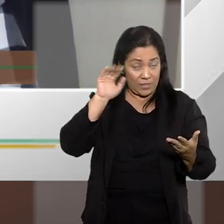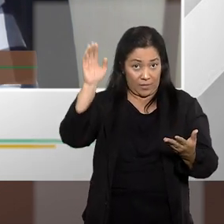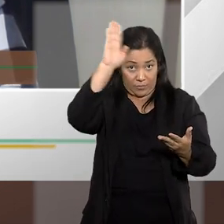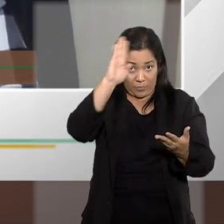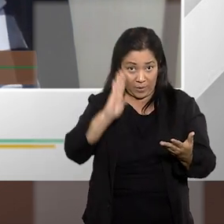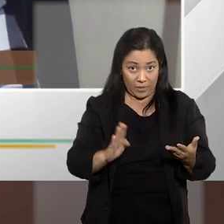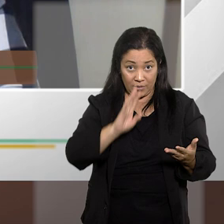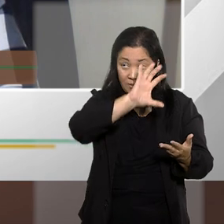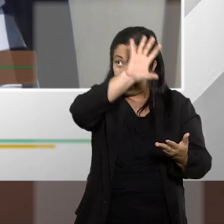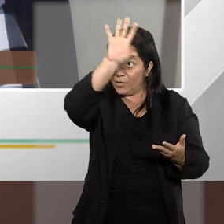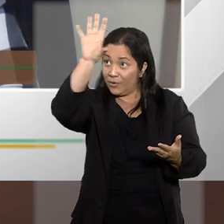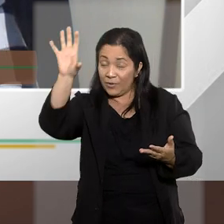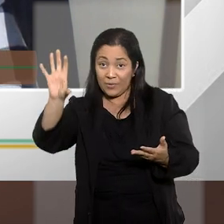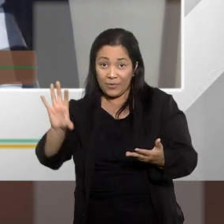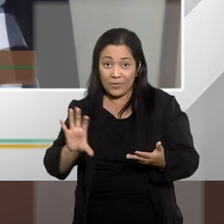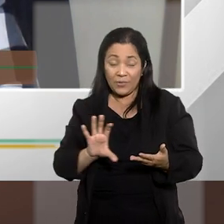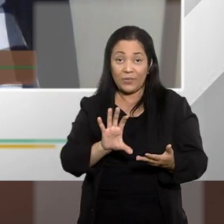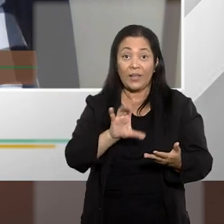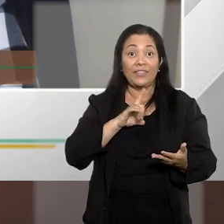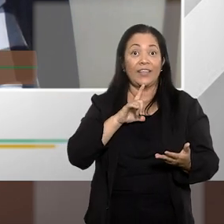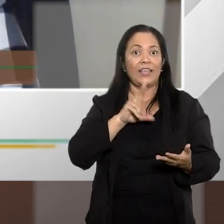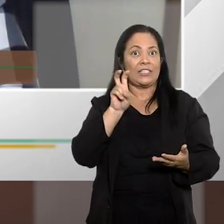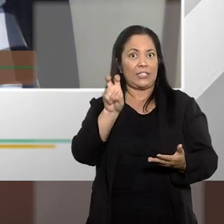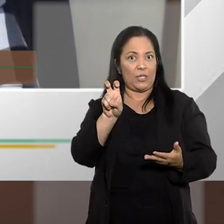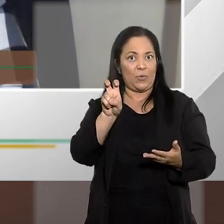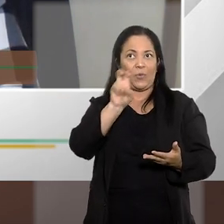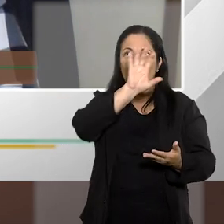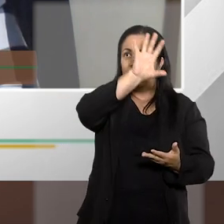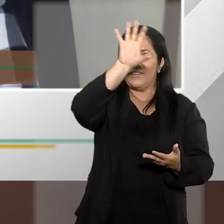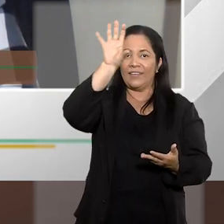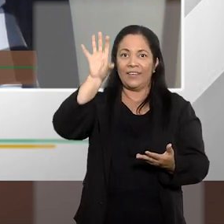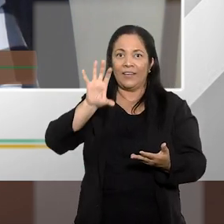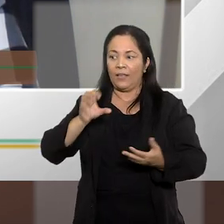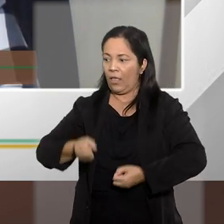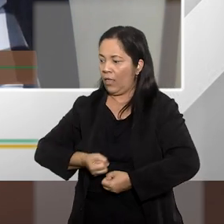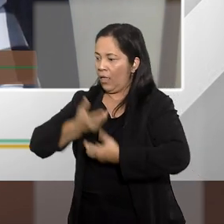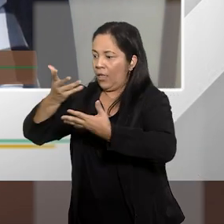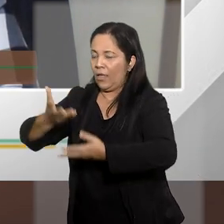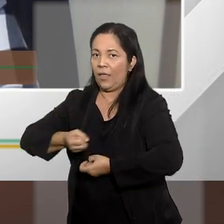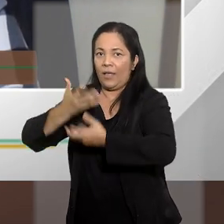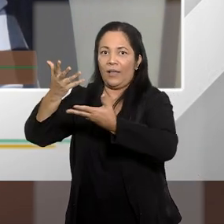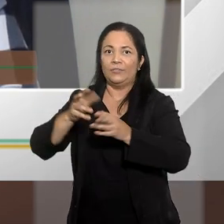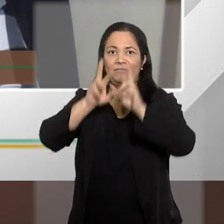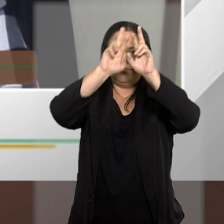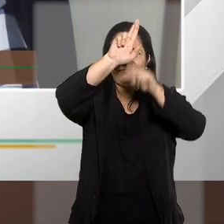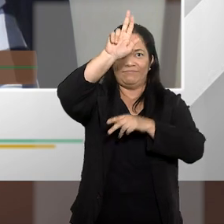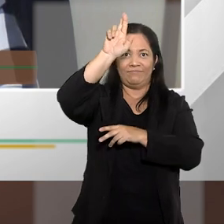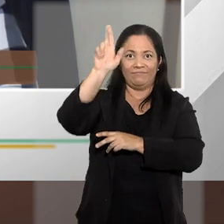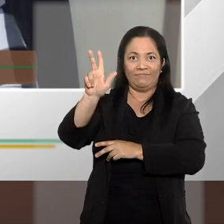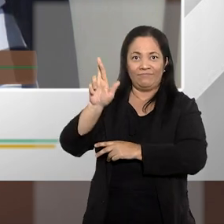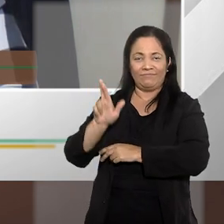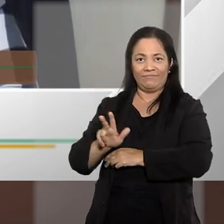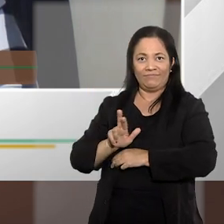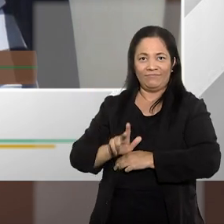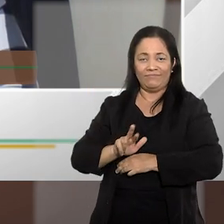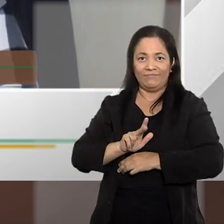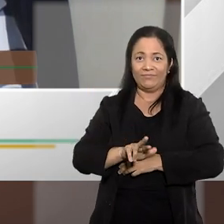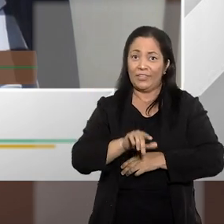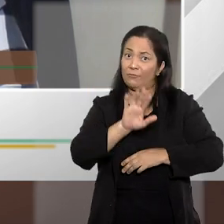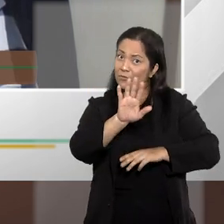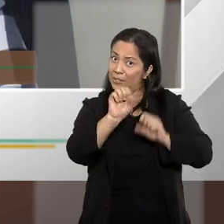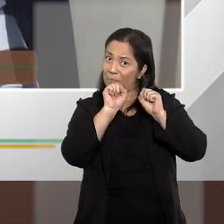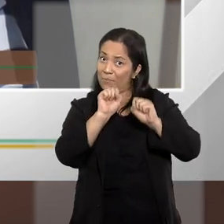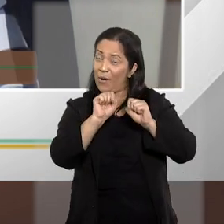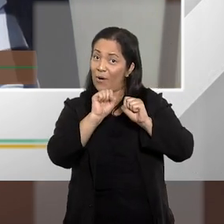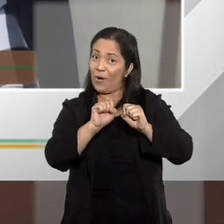o território brasileiro, você tem cinco regiões em que as expressões se dão de forma muito diferente. Você pode se manifestar sobre o mesmo tema,